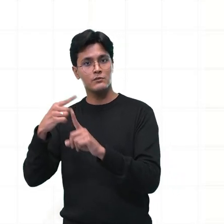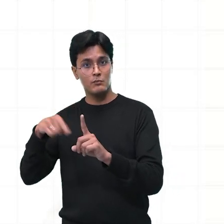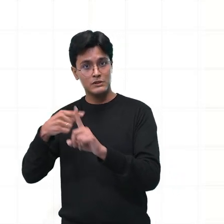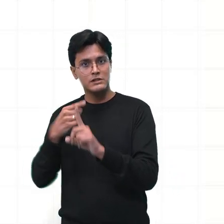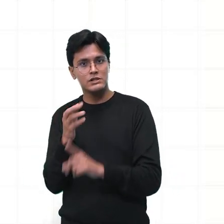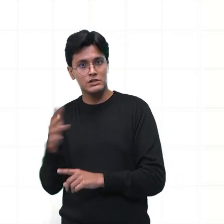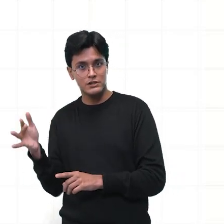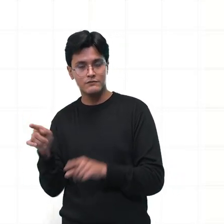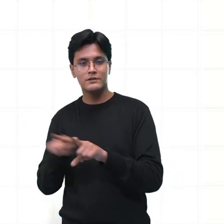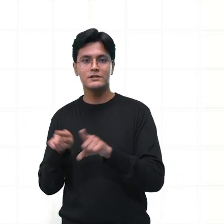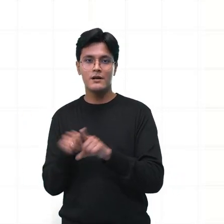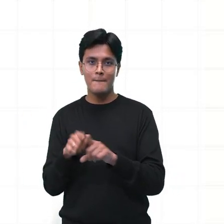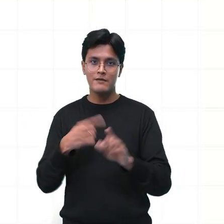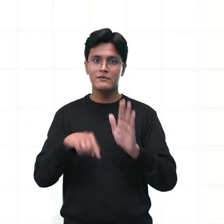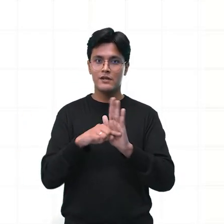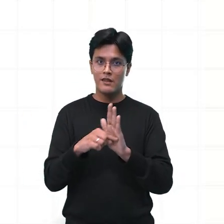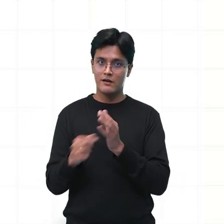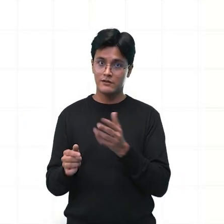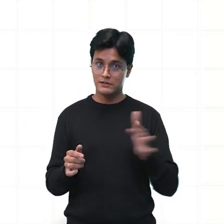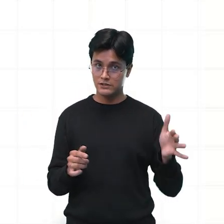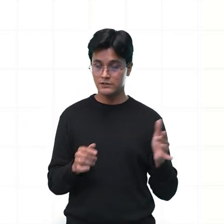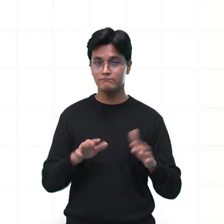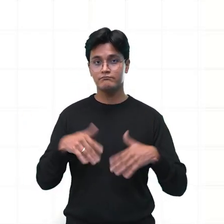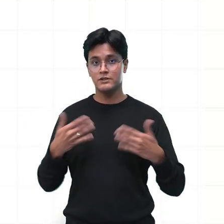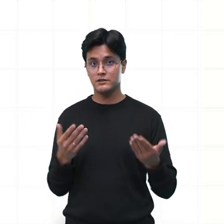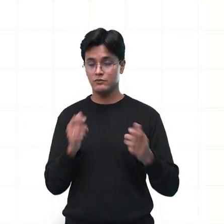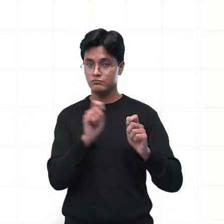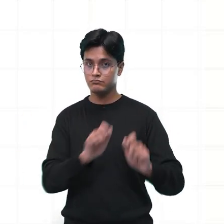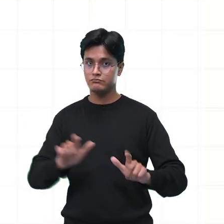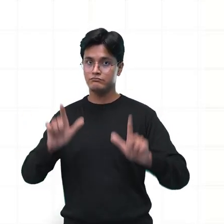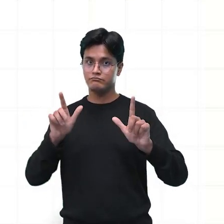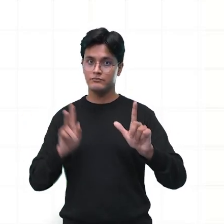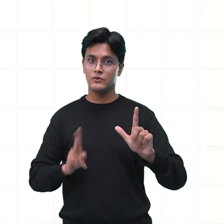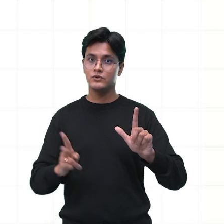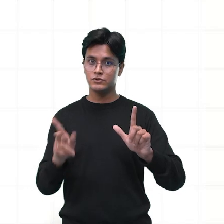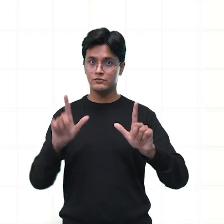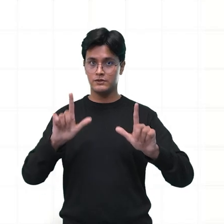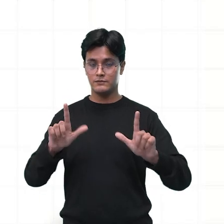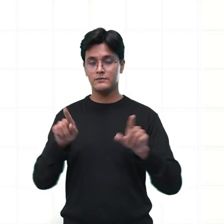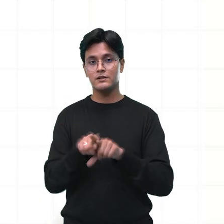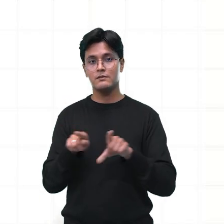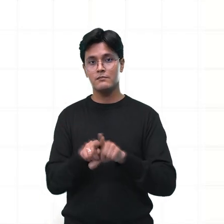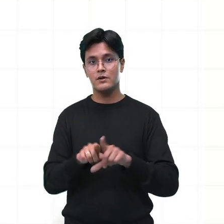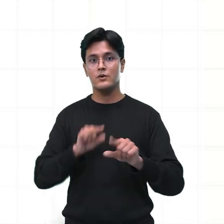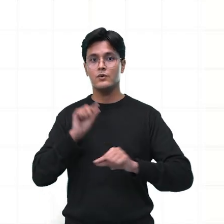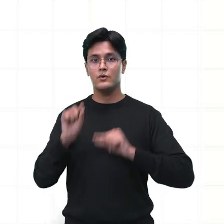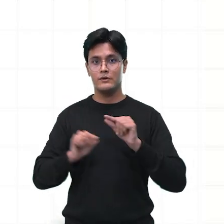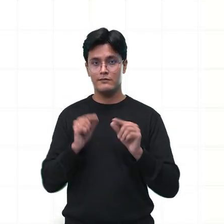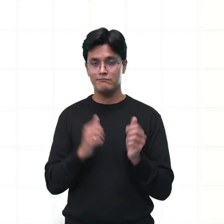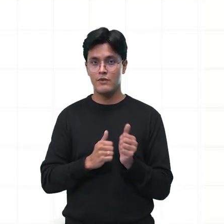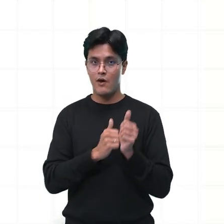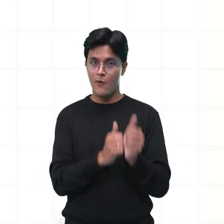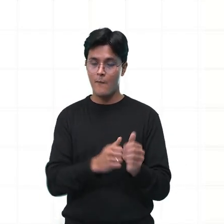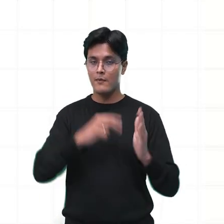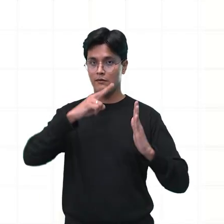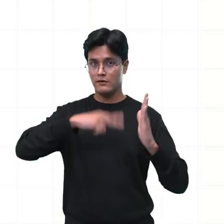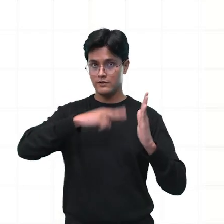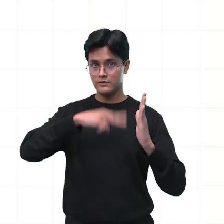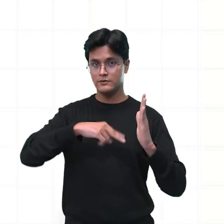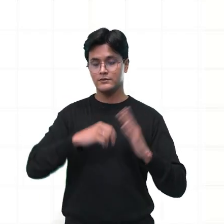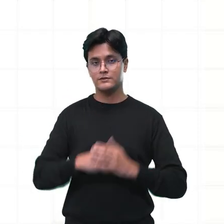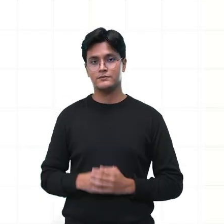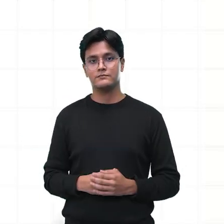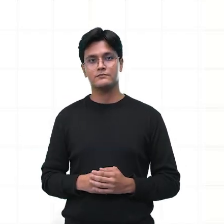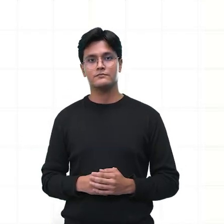para os negativos. Então, nós vamos continuar aqui na nossa cartela, também aqui, olha só, acompanhem comigo a nossa leitura.